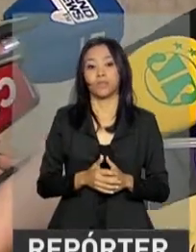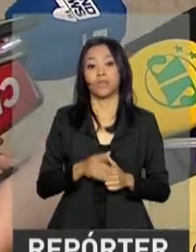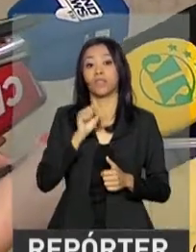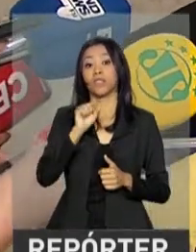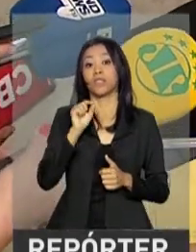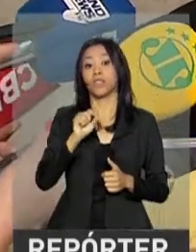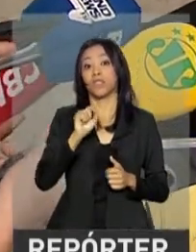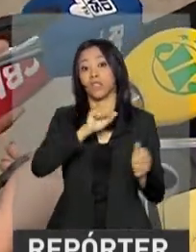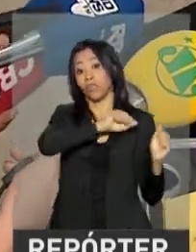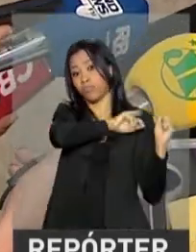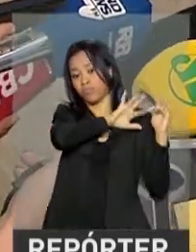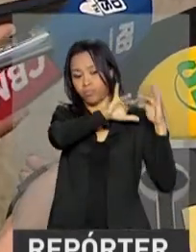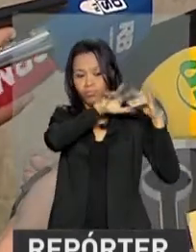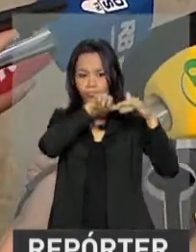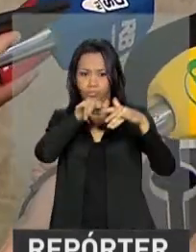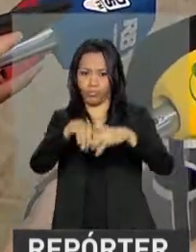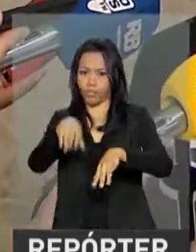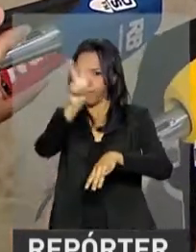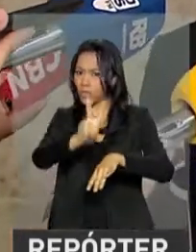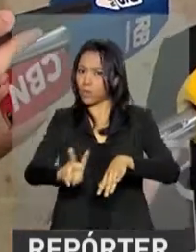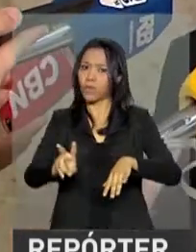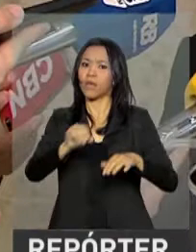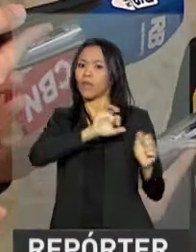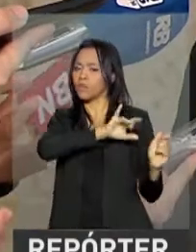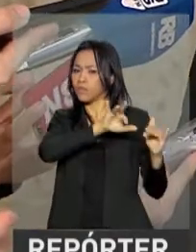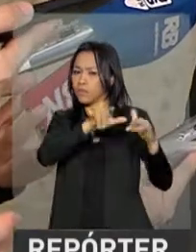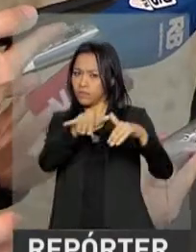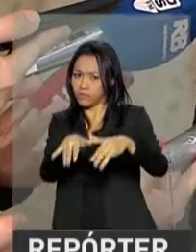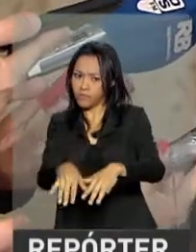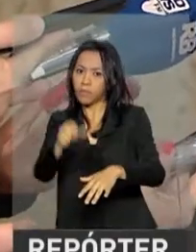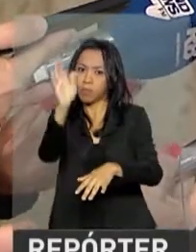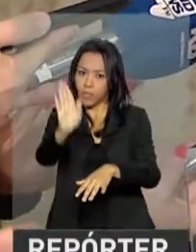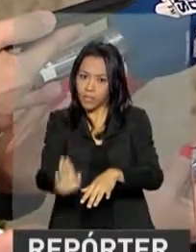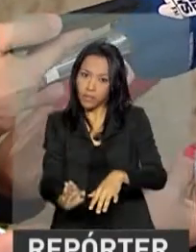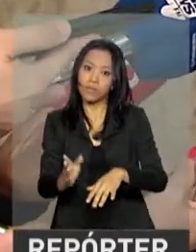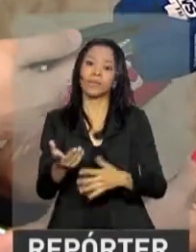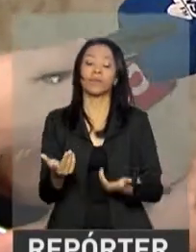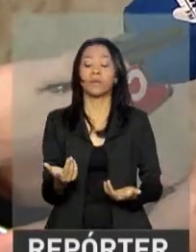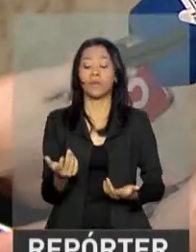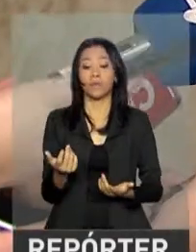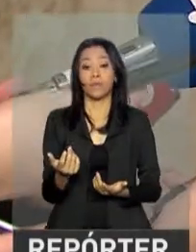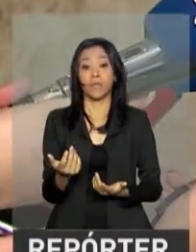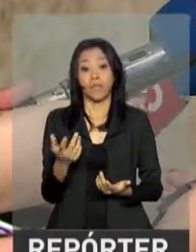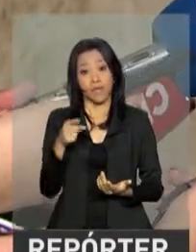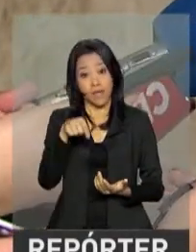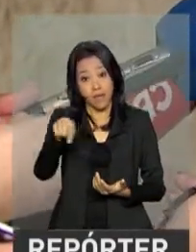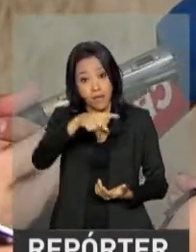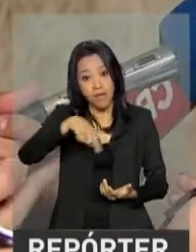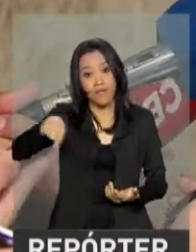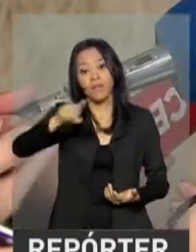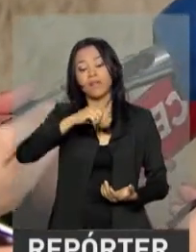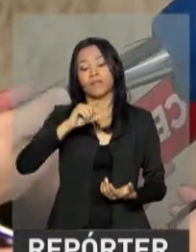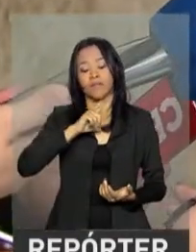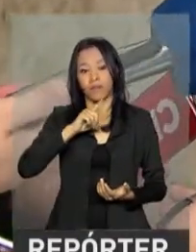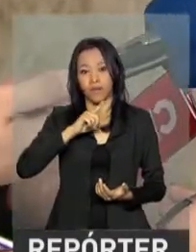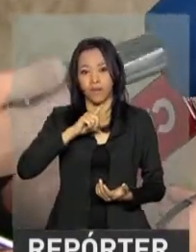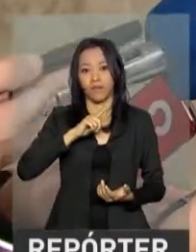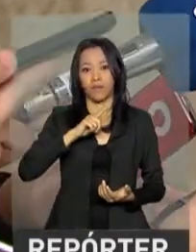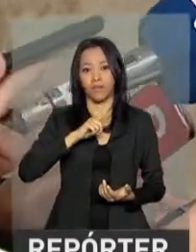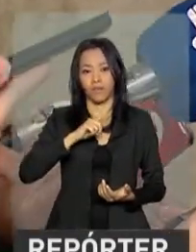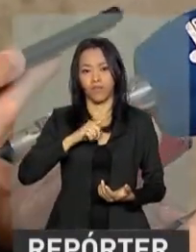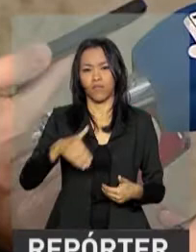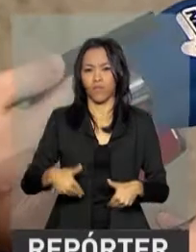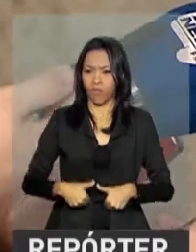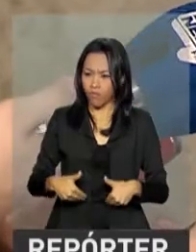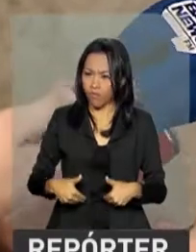invasão de venezuelanos trouxe para o Brasil. Eles, justificadamente, eles padecem de